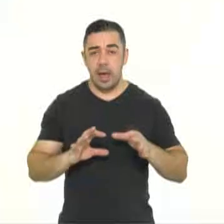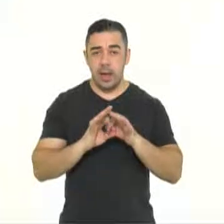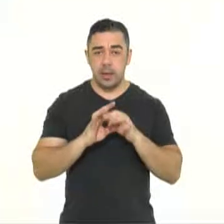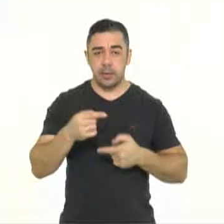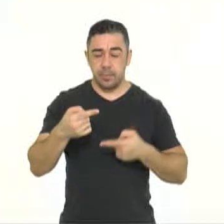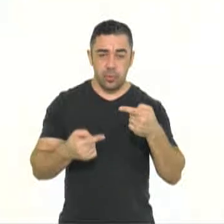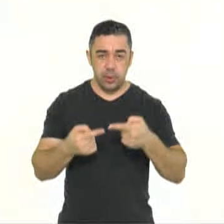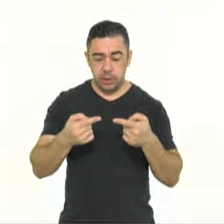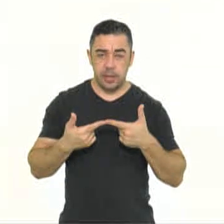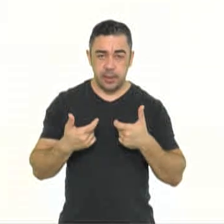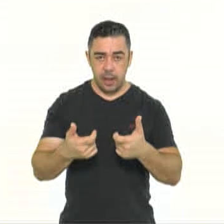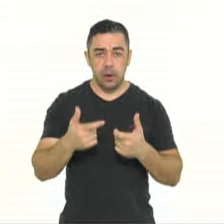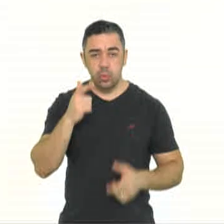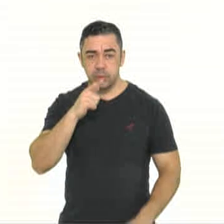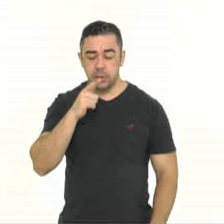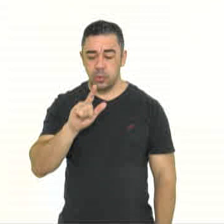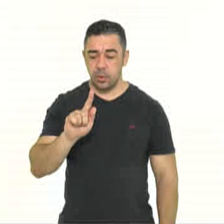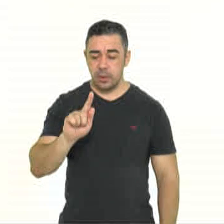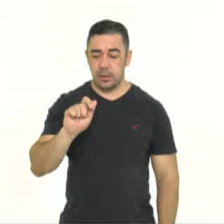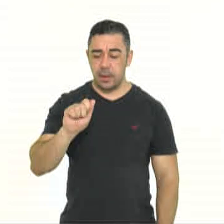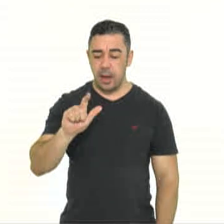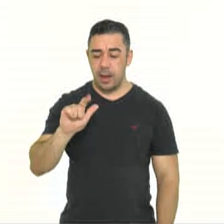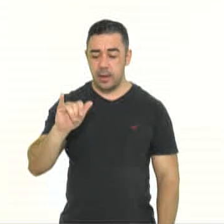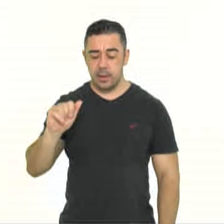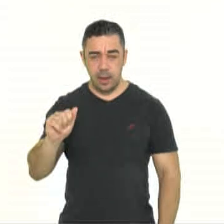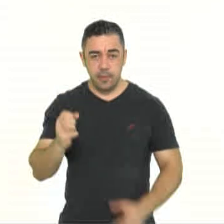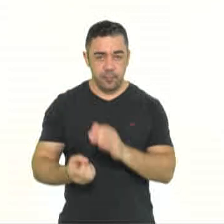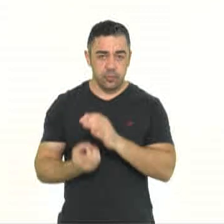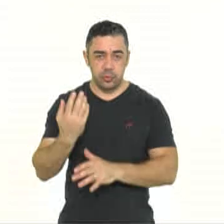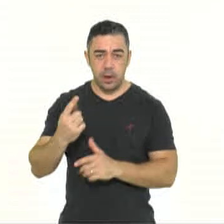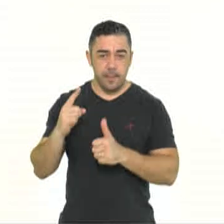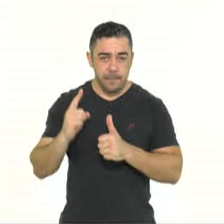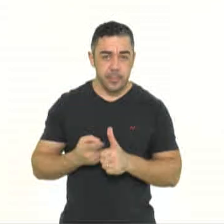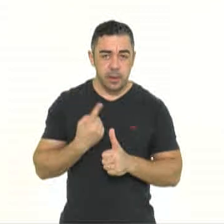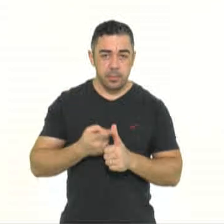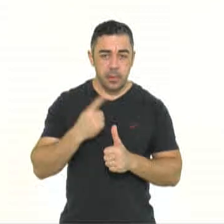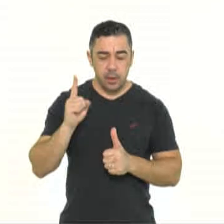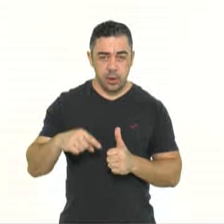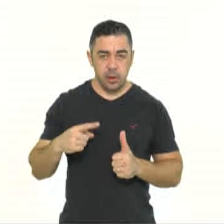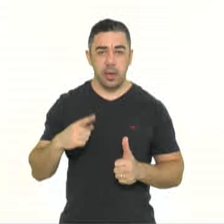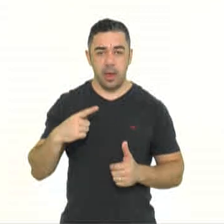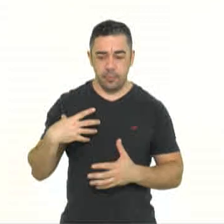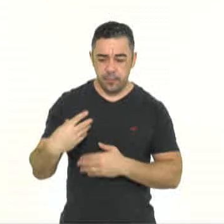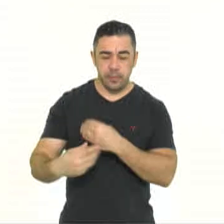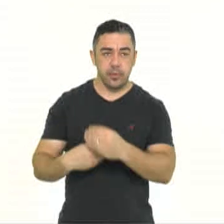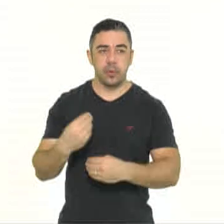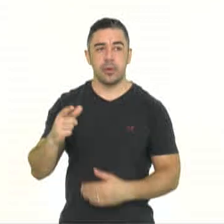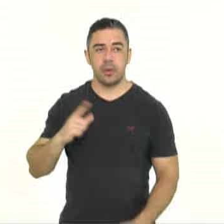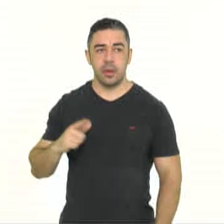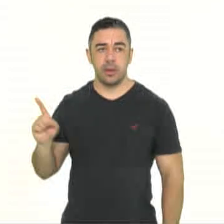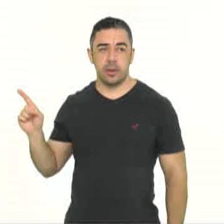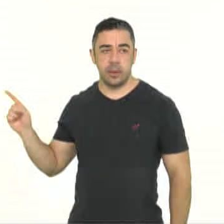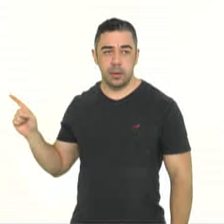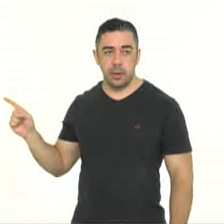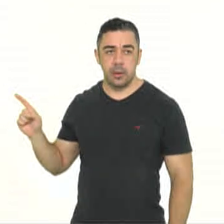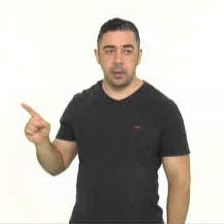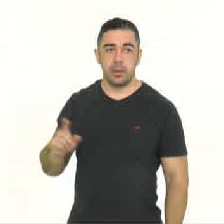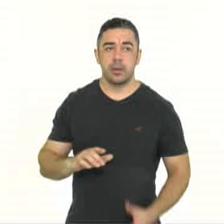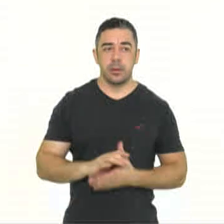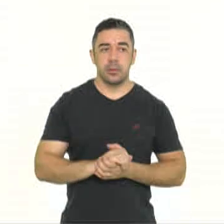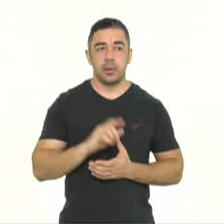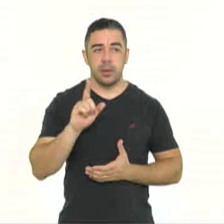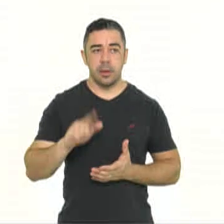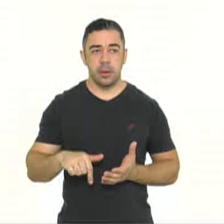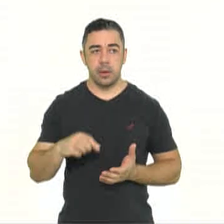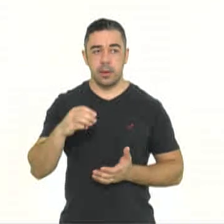políticas e da guerra, conquistaram a Gália, onde fundaram um reino. A primeira dinastia franca foi a Merovingia, assim chamada em homenagem a um chefe lendário,